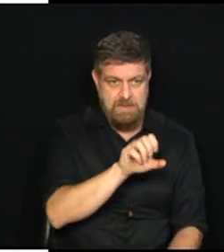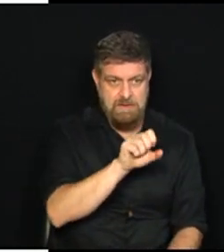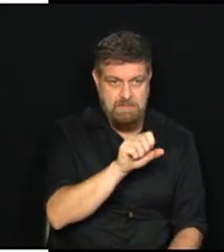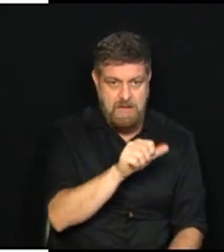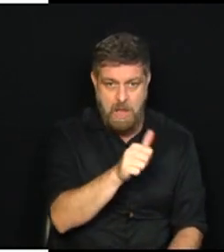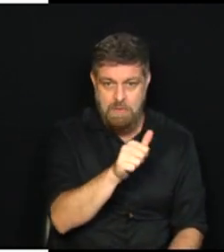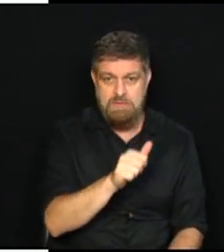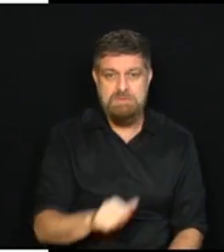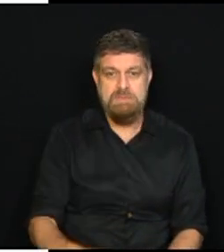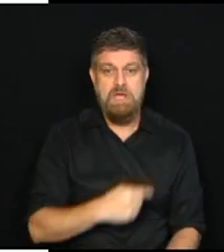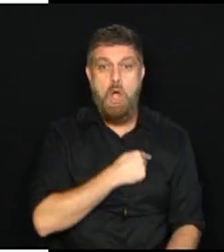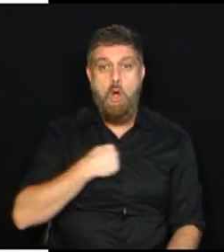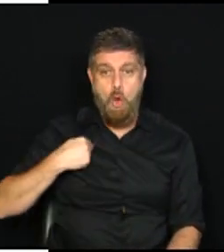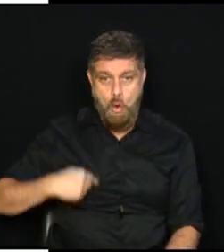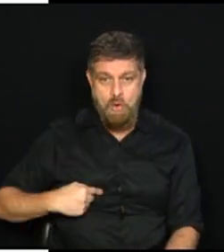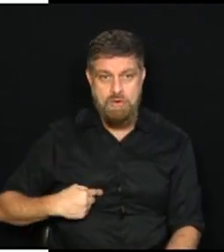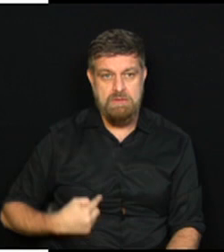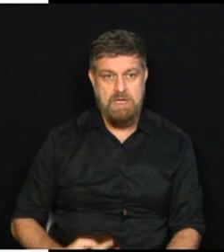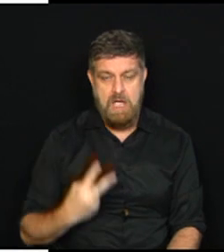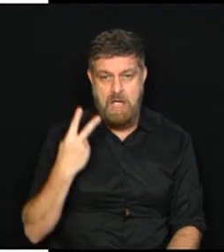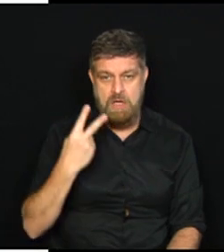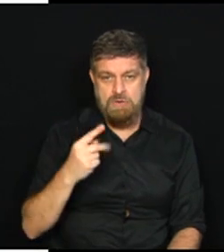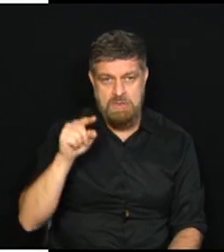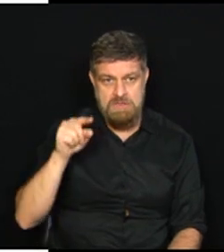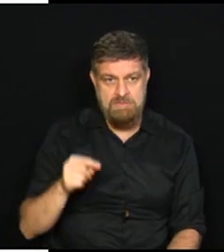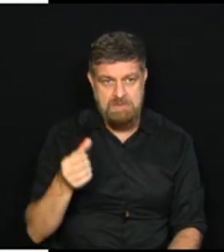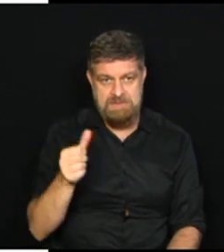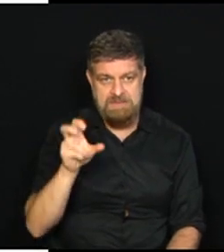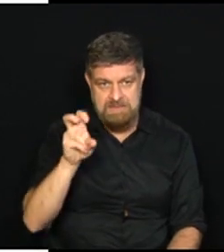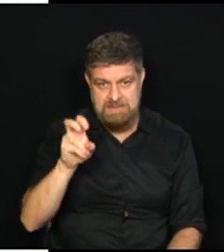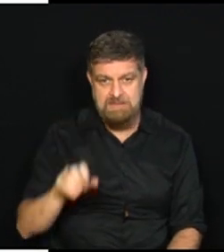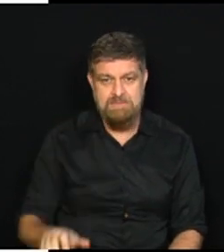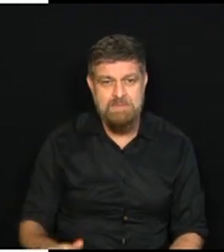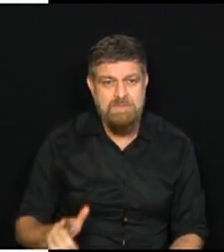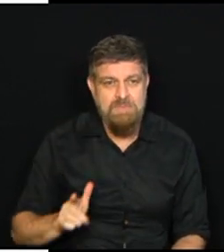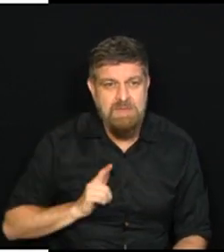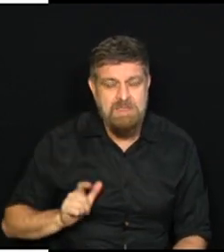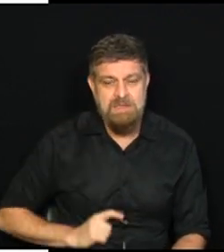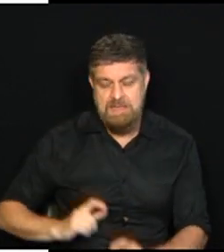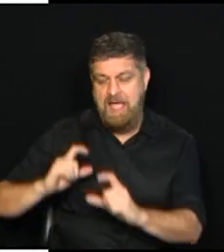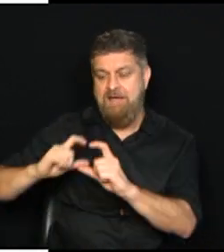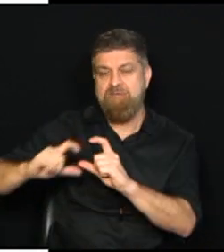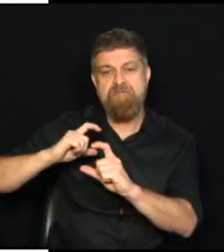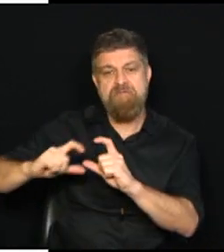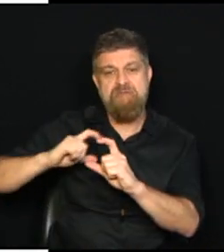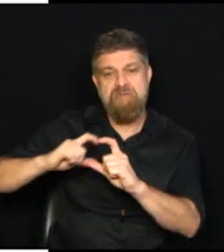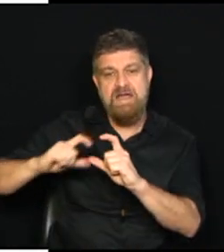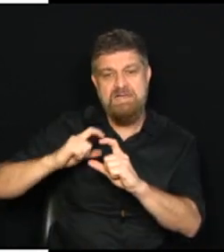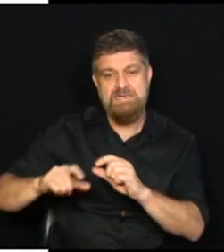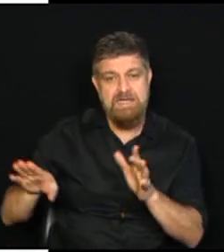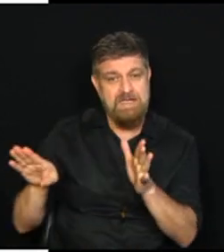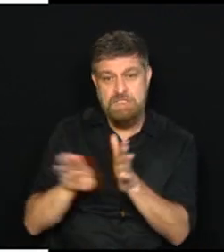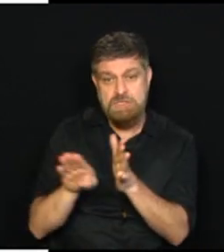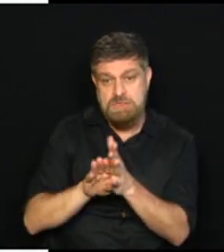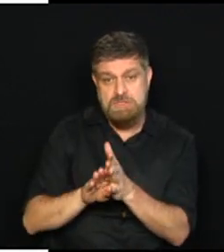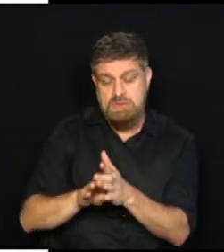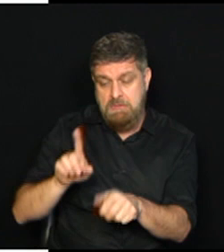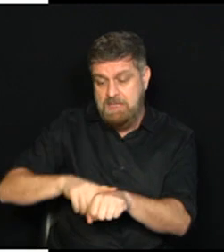45,11% Coronavac e 2,65% Pfizer, que começou a chegar há pouquíssimo tempo.